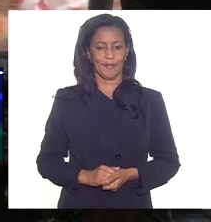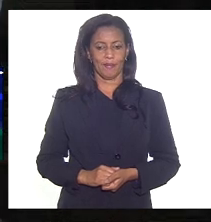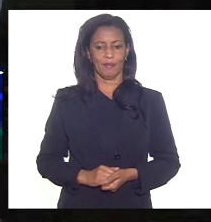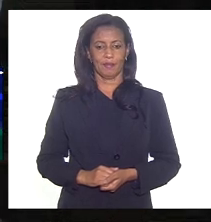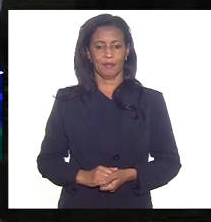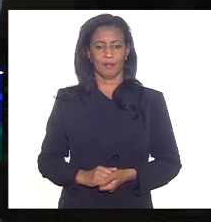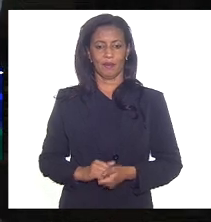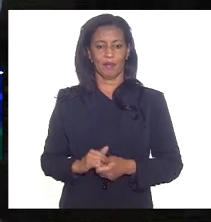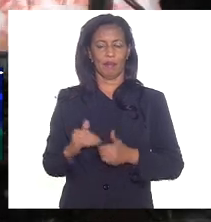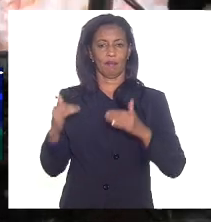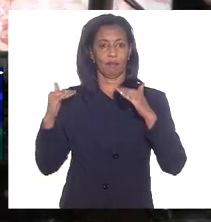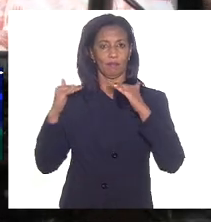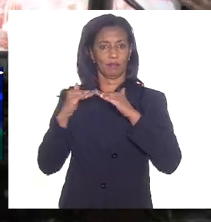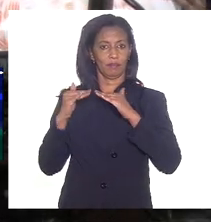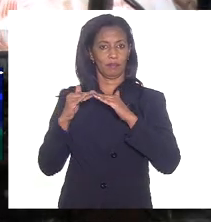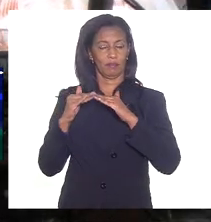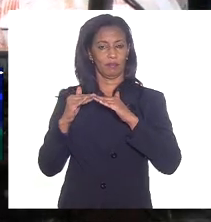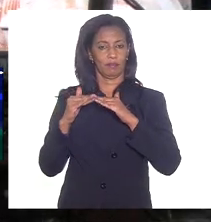Parecer acompanha a CCJ.